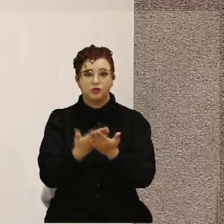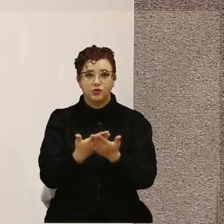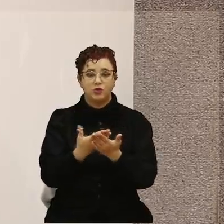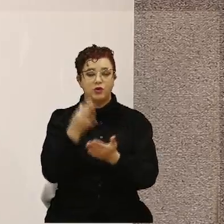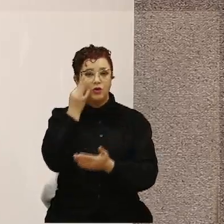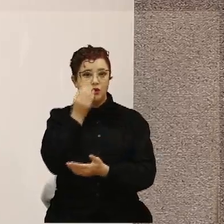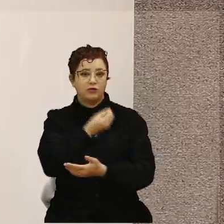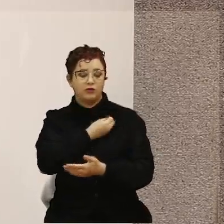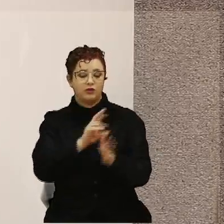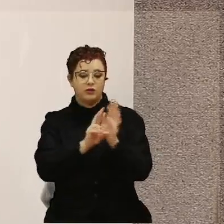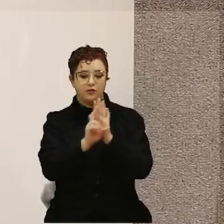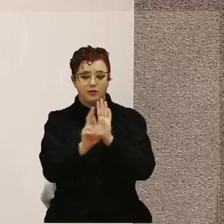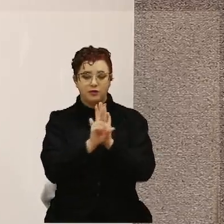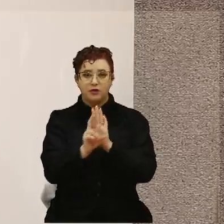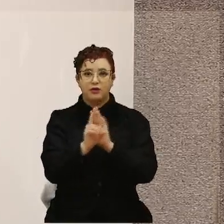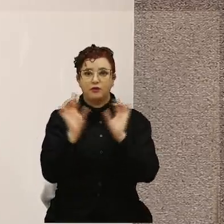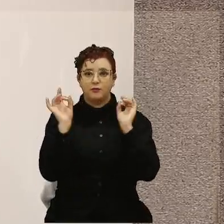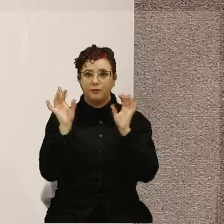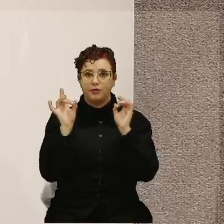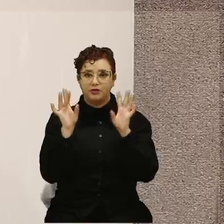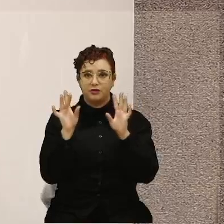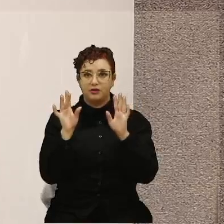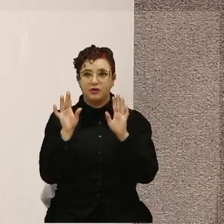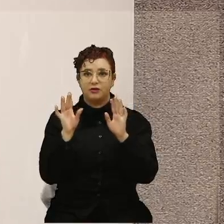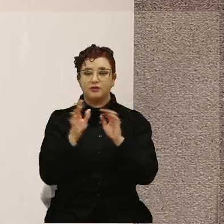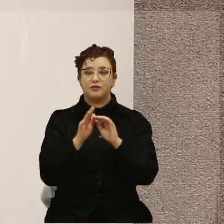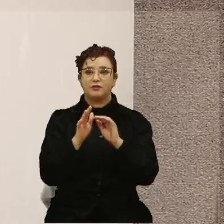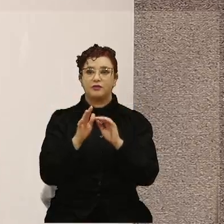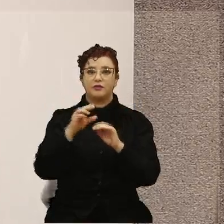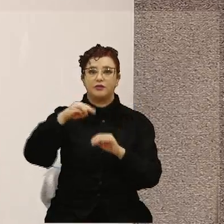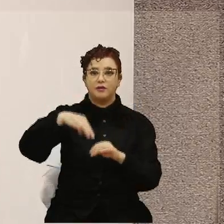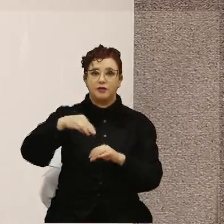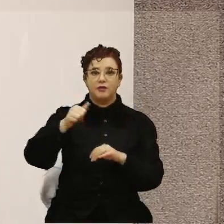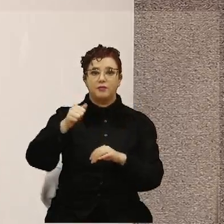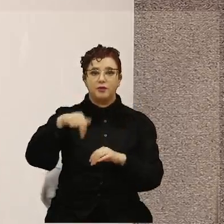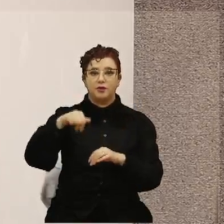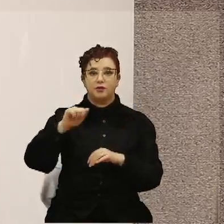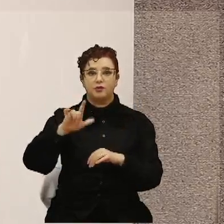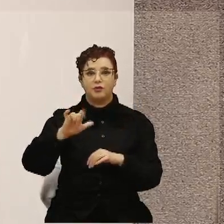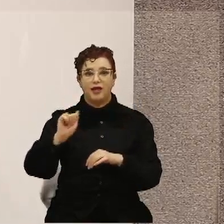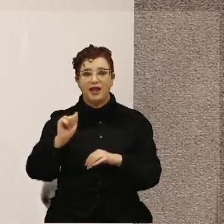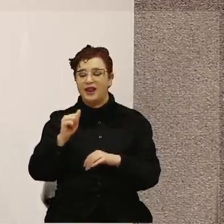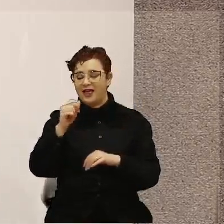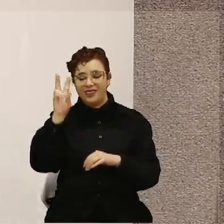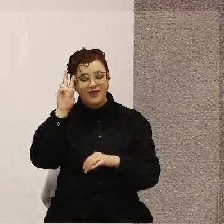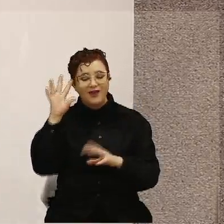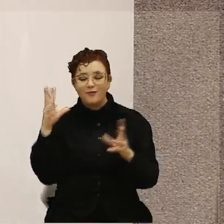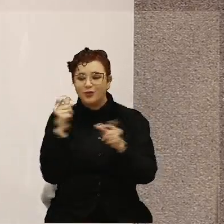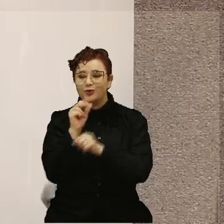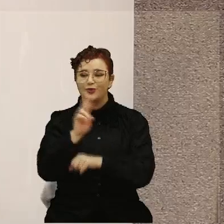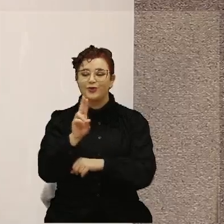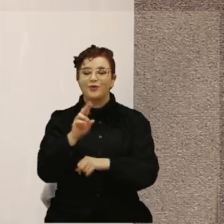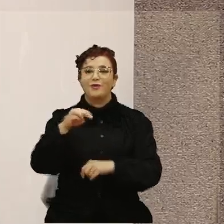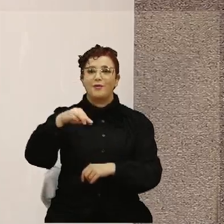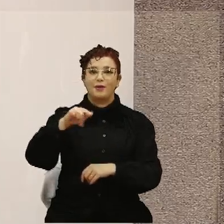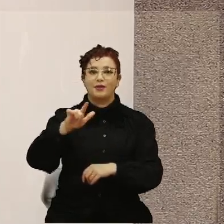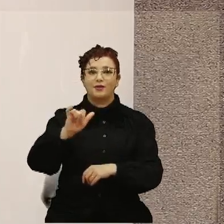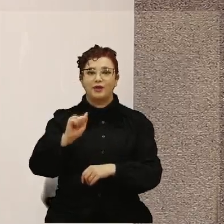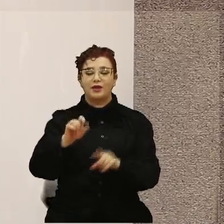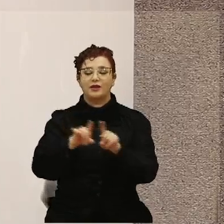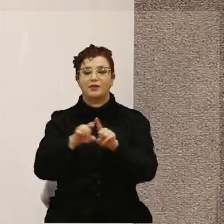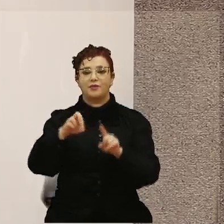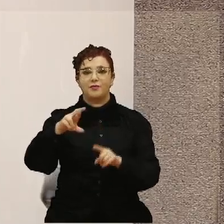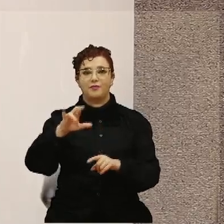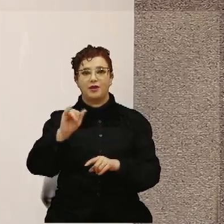aqui representadas, em especial a Manuela, ainda não decorei o nome, né, mas eu vou lembrar até o final do dia. A Manuela é Maria Isabel, também é